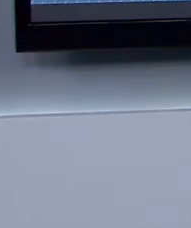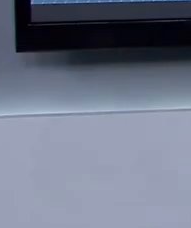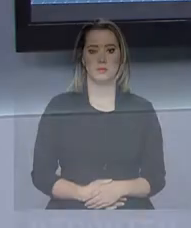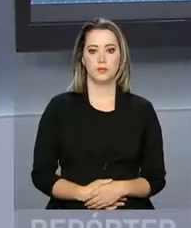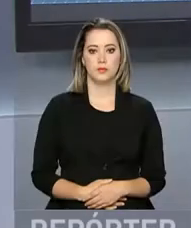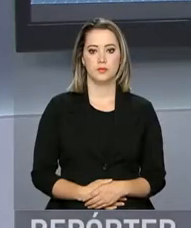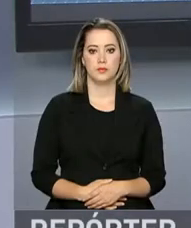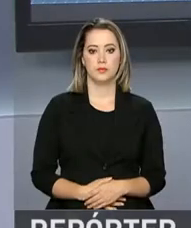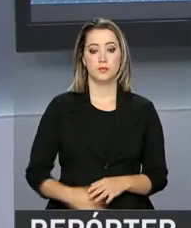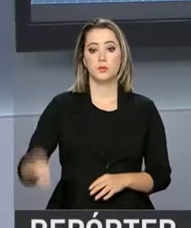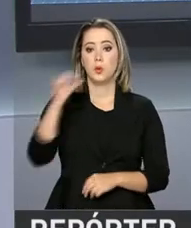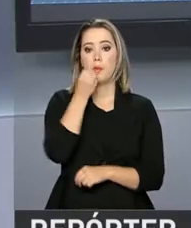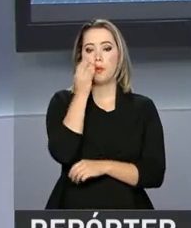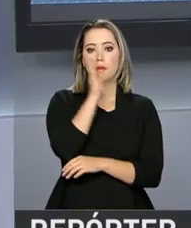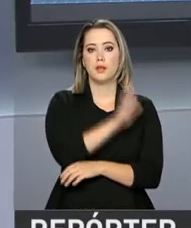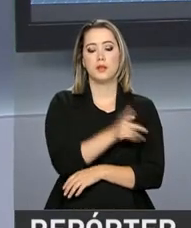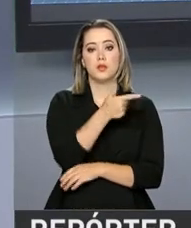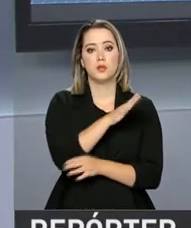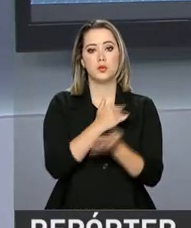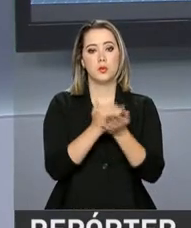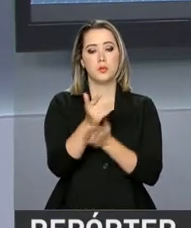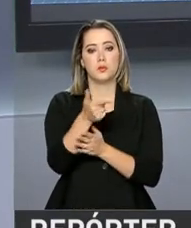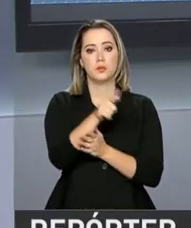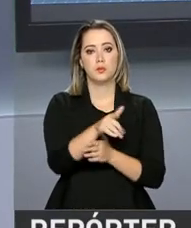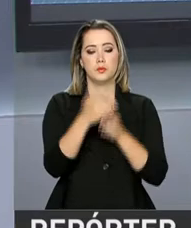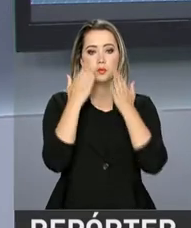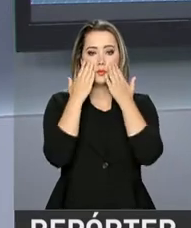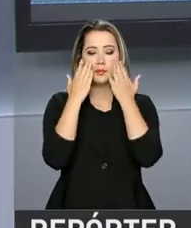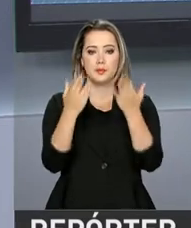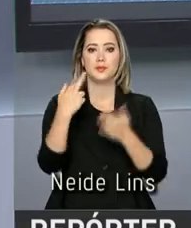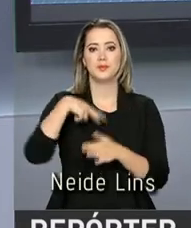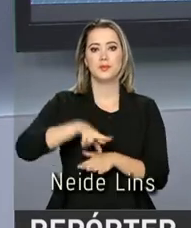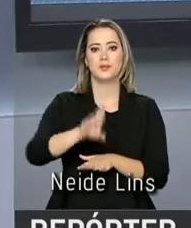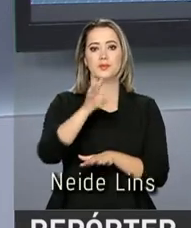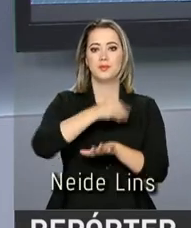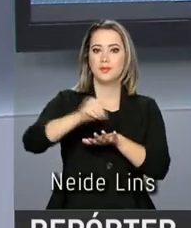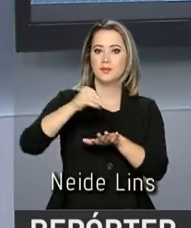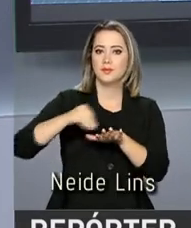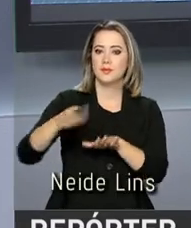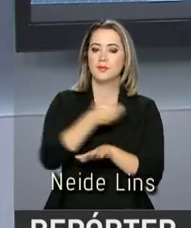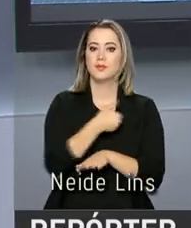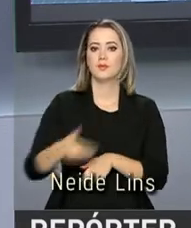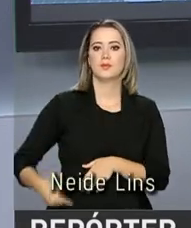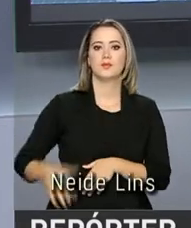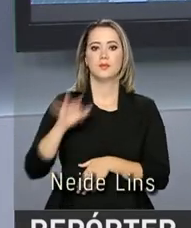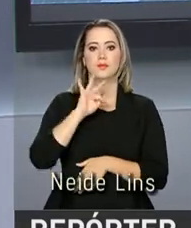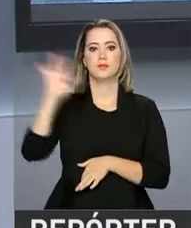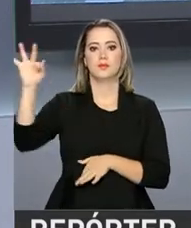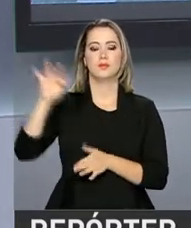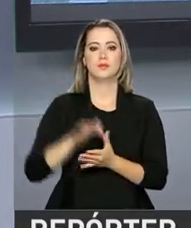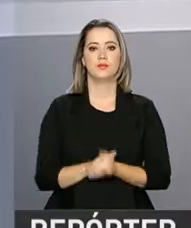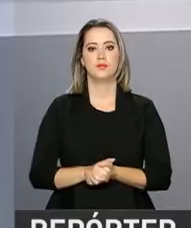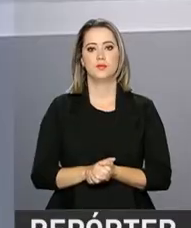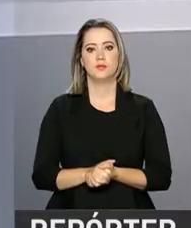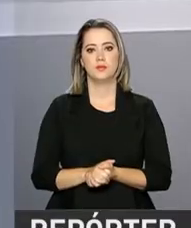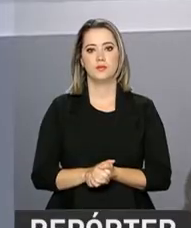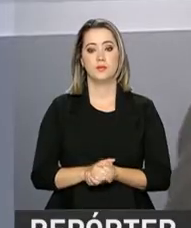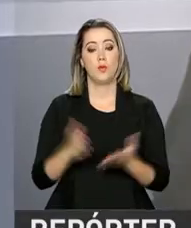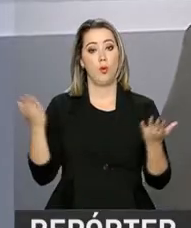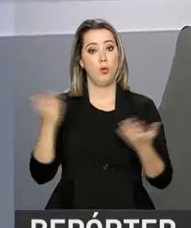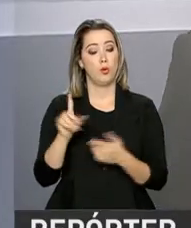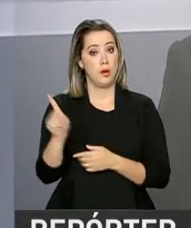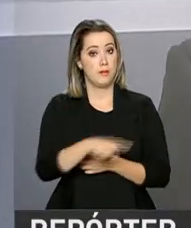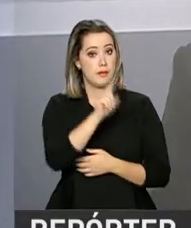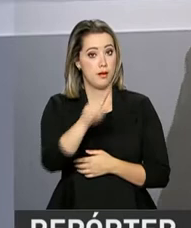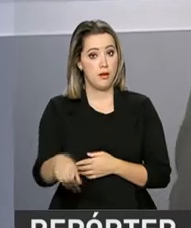olá boa tarde começa agora mais uma edição do repórter nbr com as notícias do governo federal foi